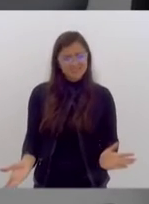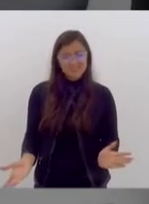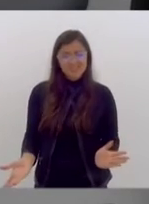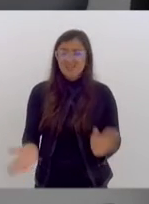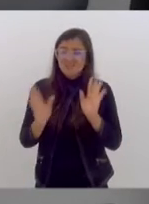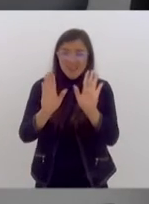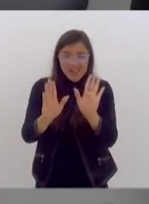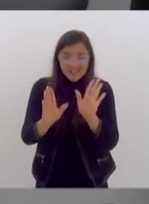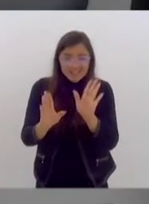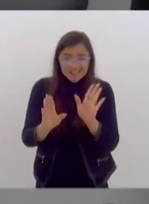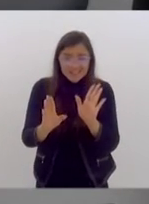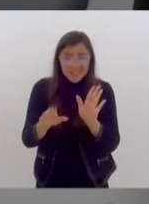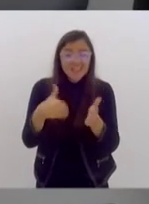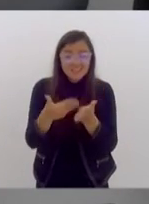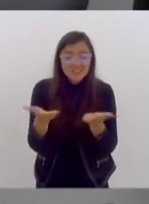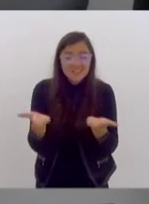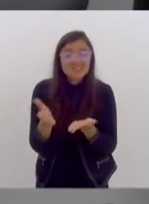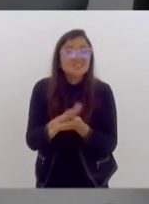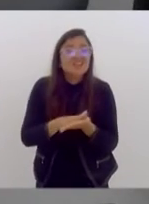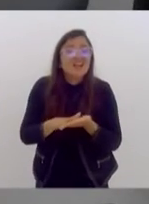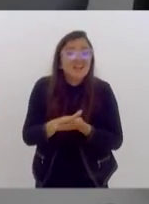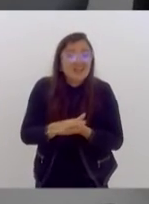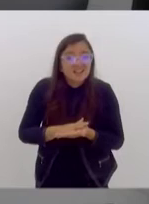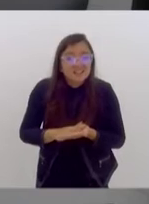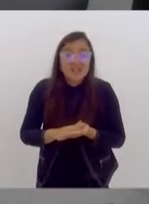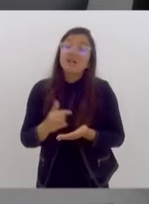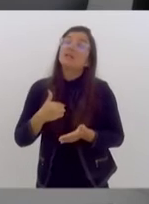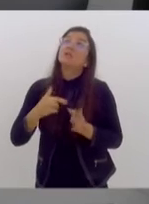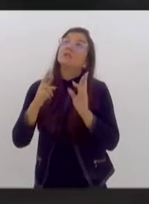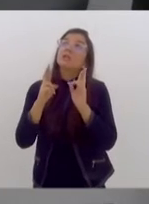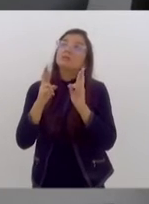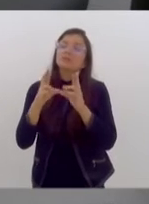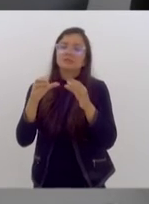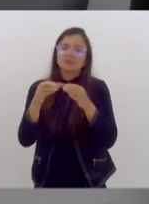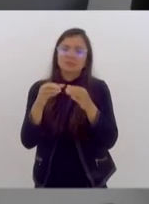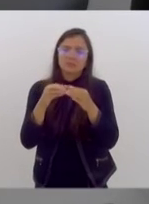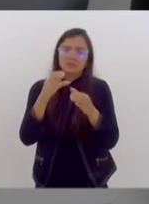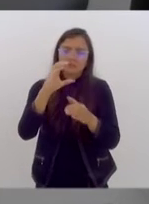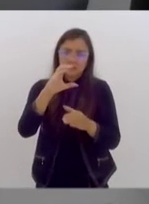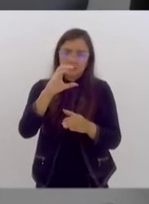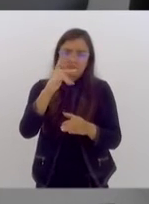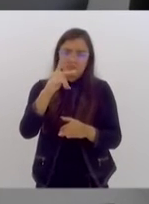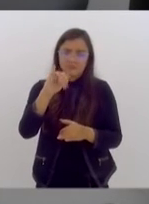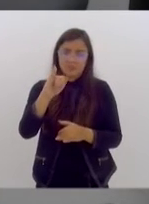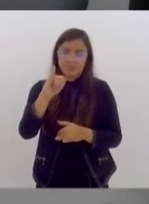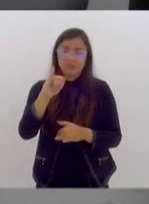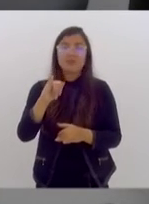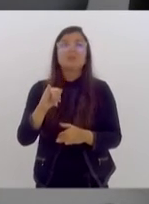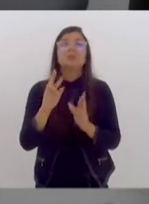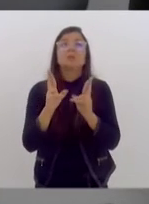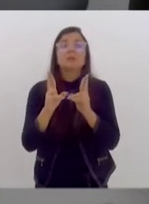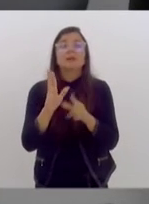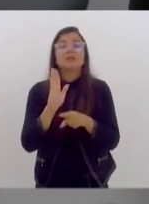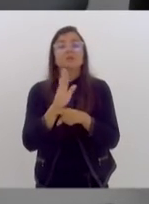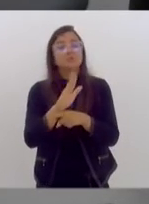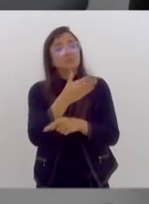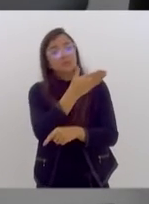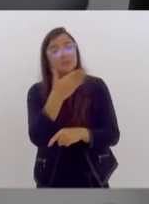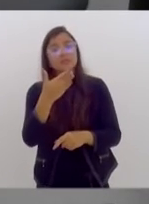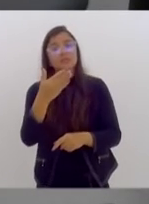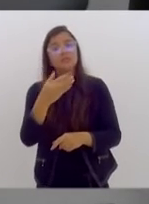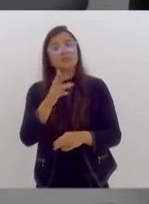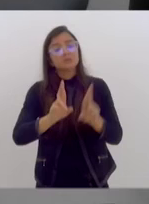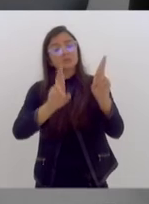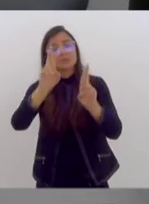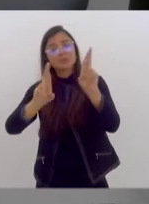espero que essa CPI possa também te ajudado é aqui se encontra os representantes da SuperVia ter ajudado